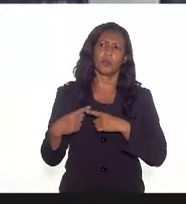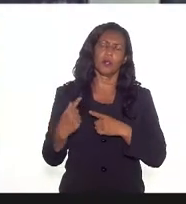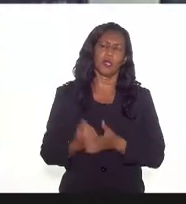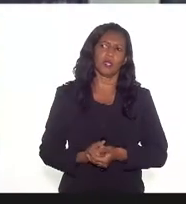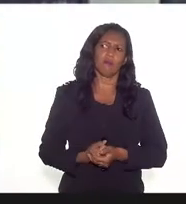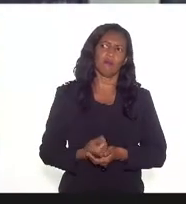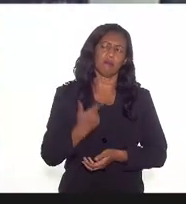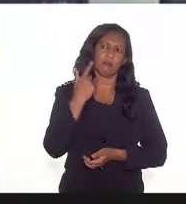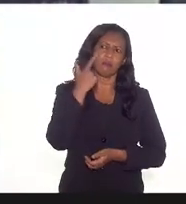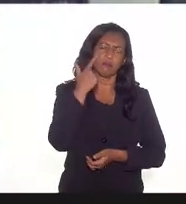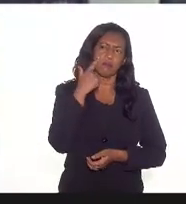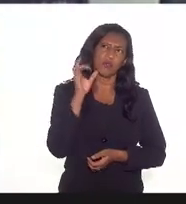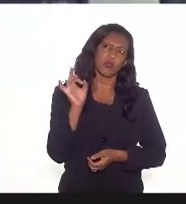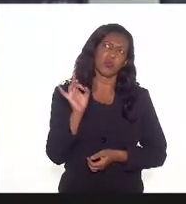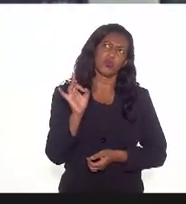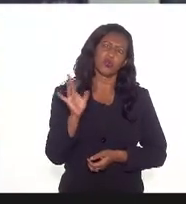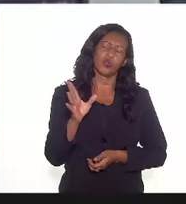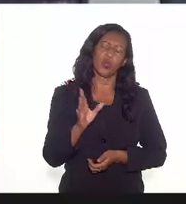vi só